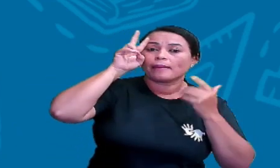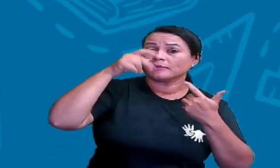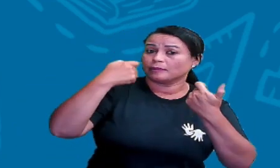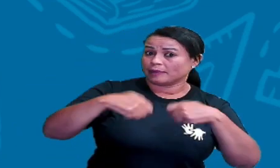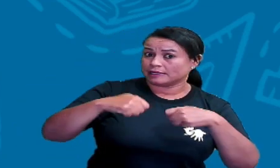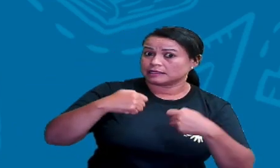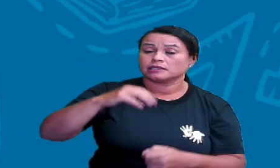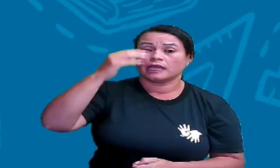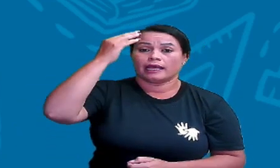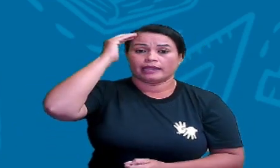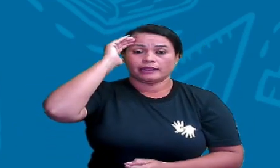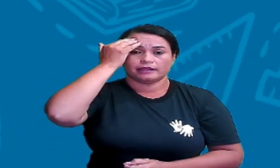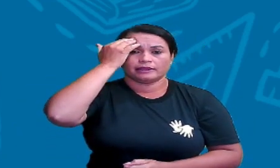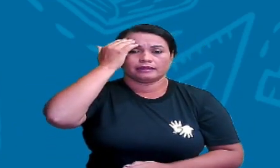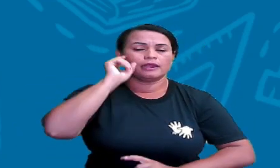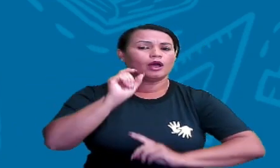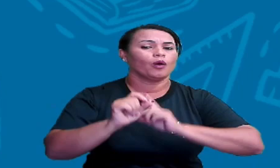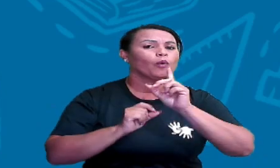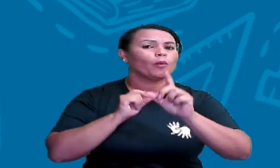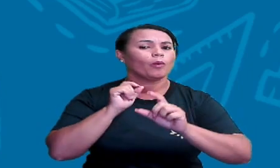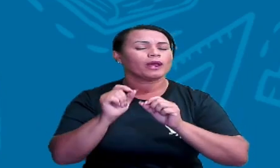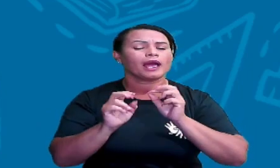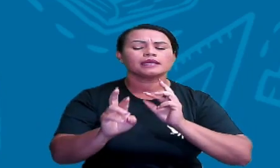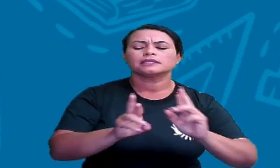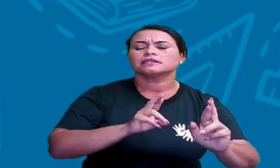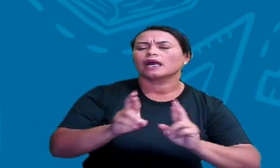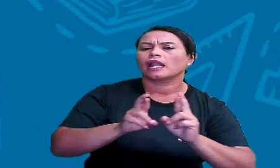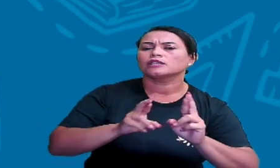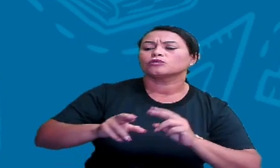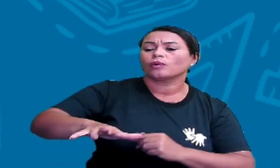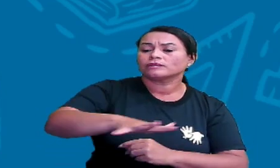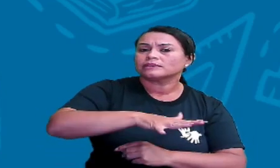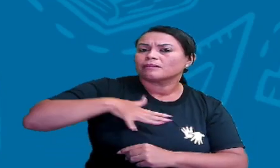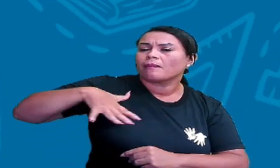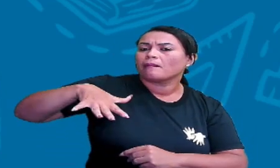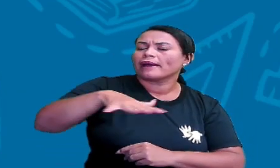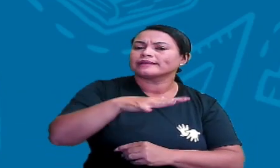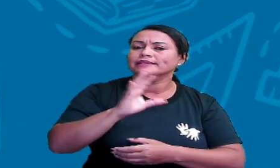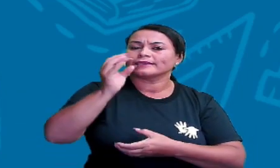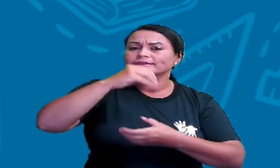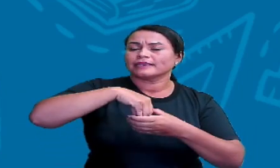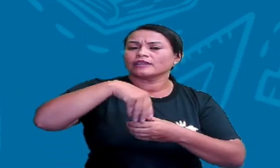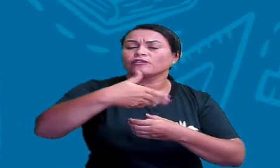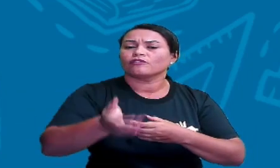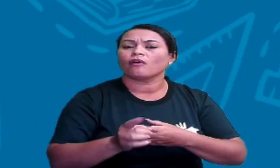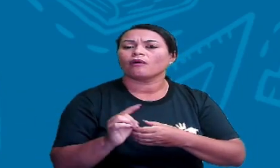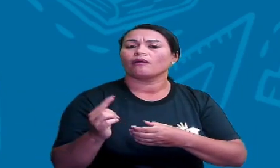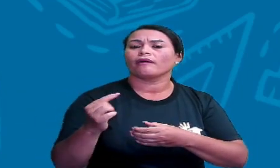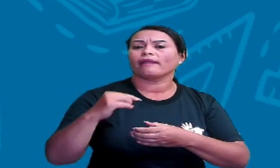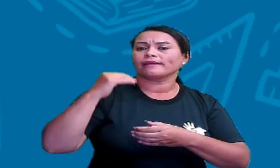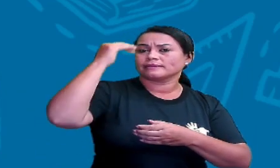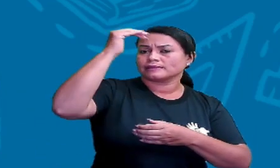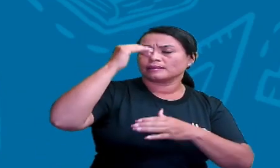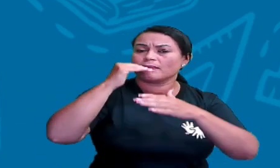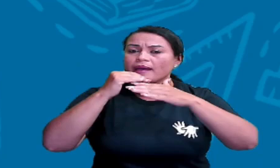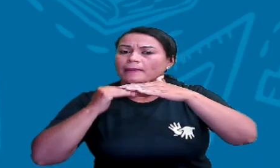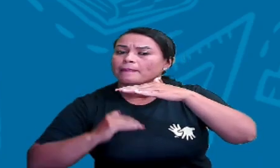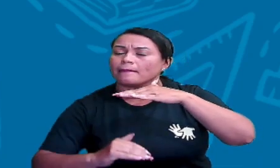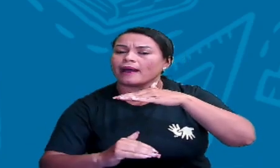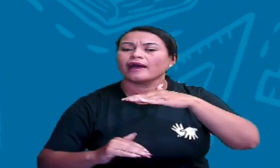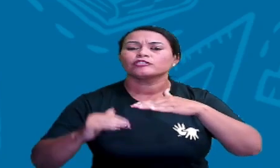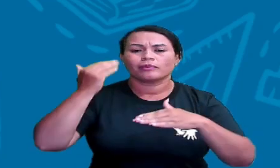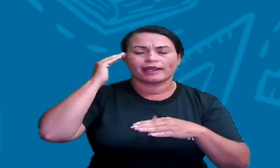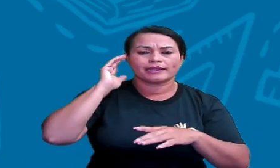preciso entender o que é essas relações espaciais, né? Dentro, fora, em cima, embaixo, para poder entender os